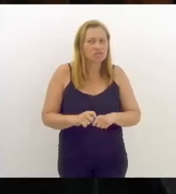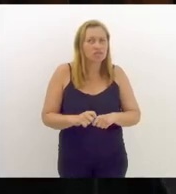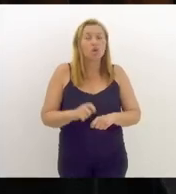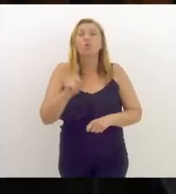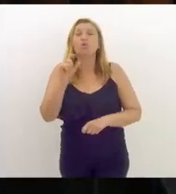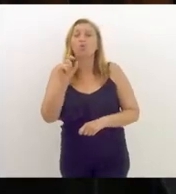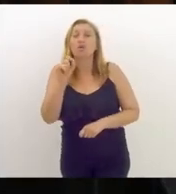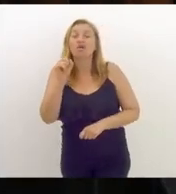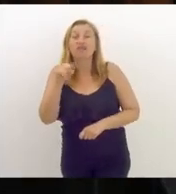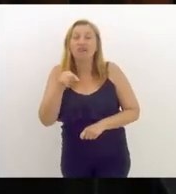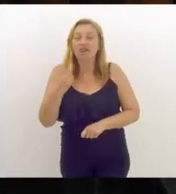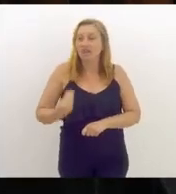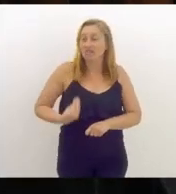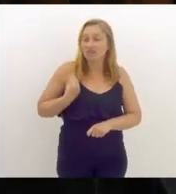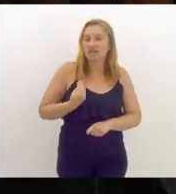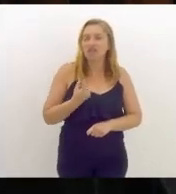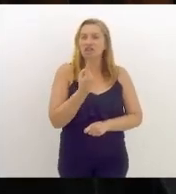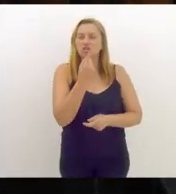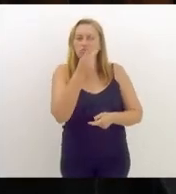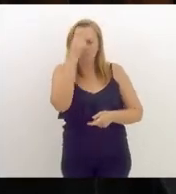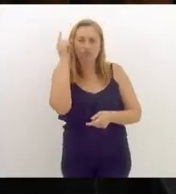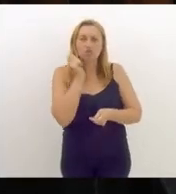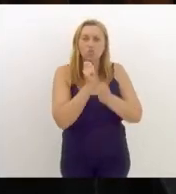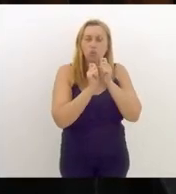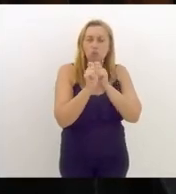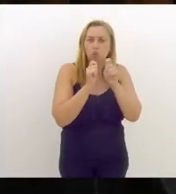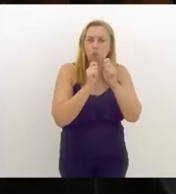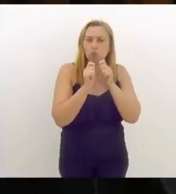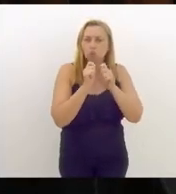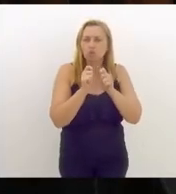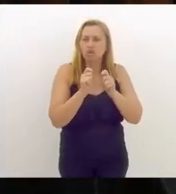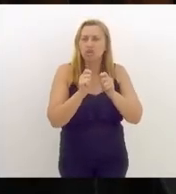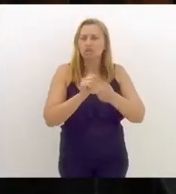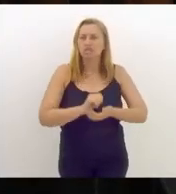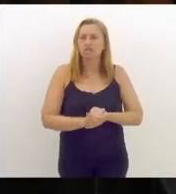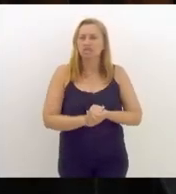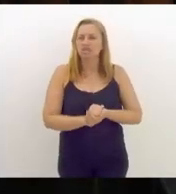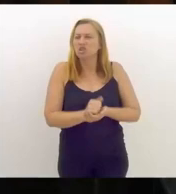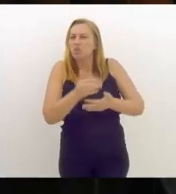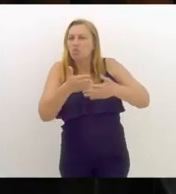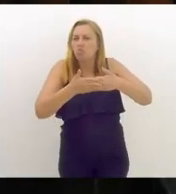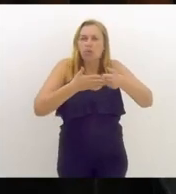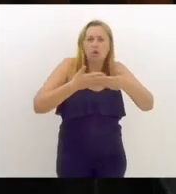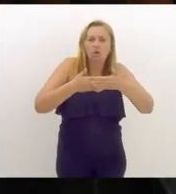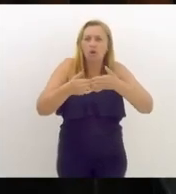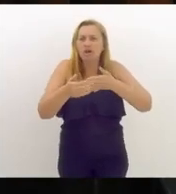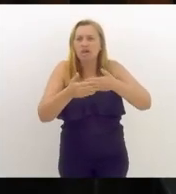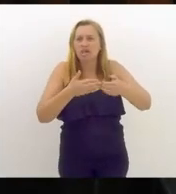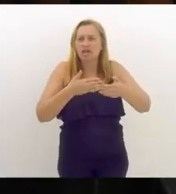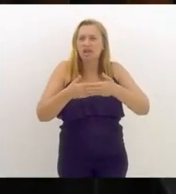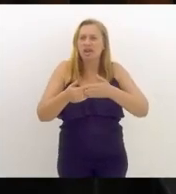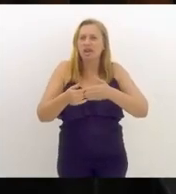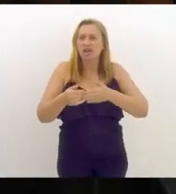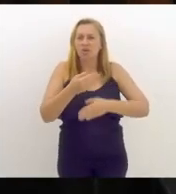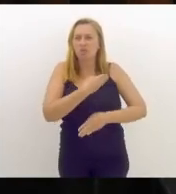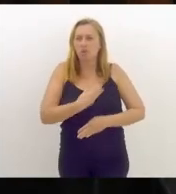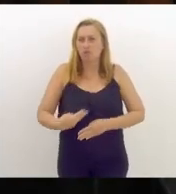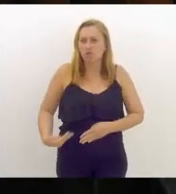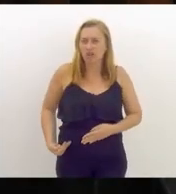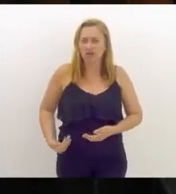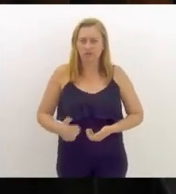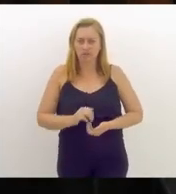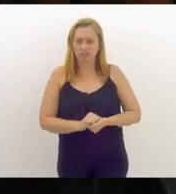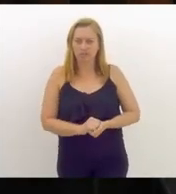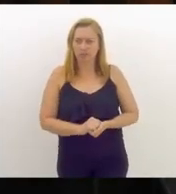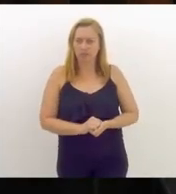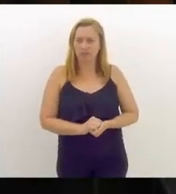o que seria da vida de um Jornalista se ele diante de qualquer autoridade se